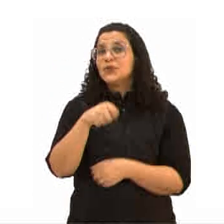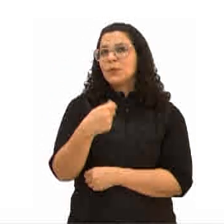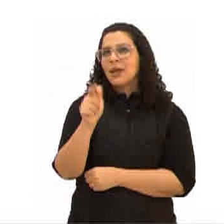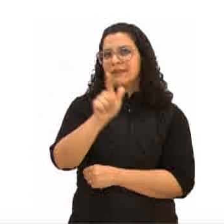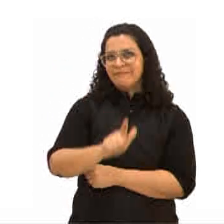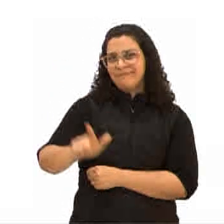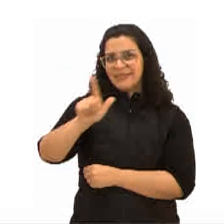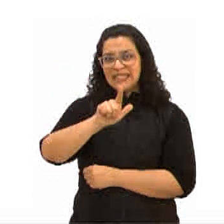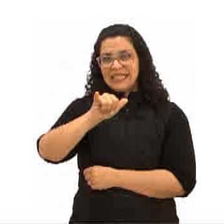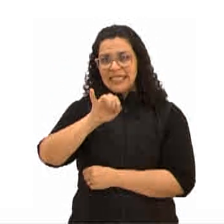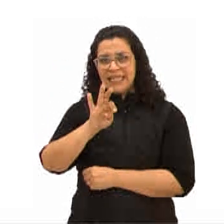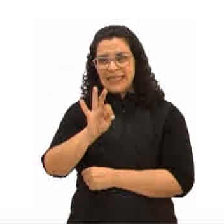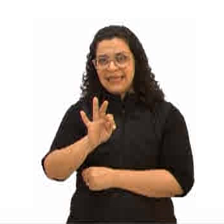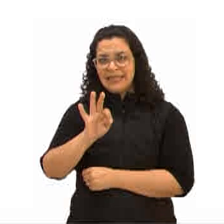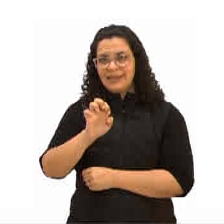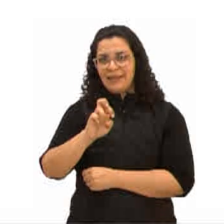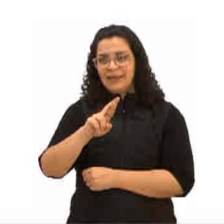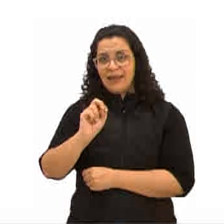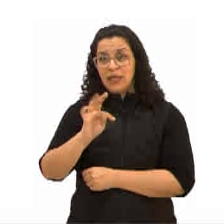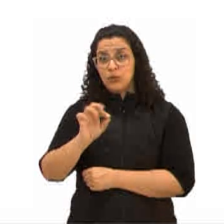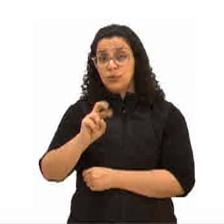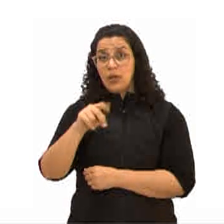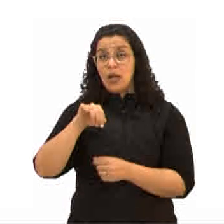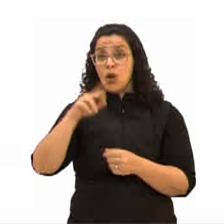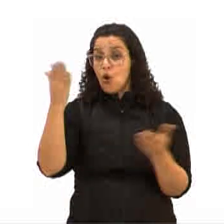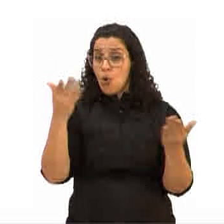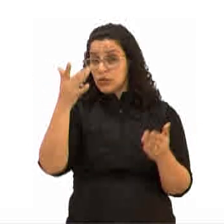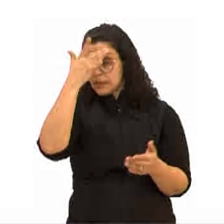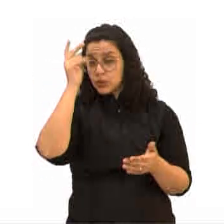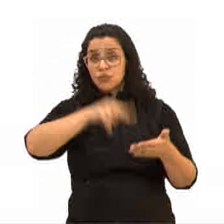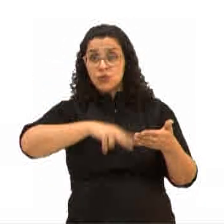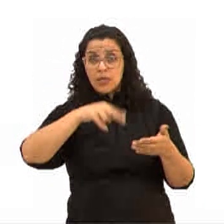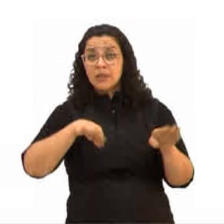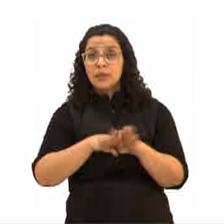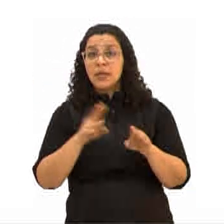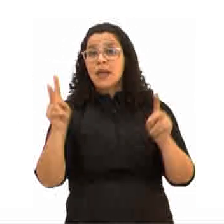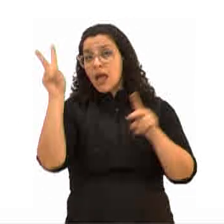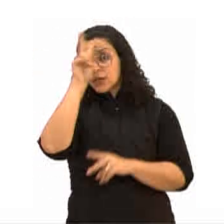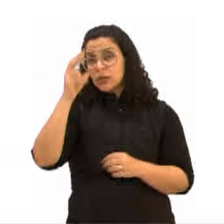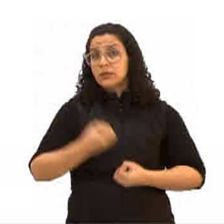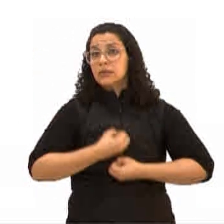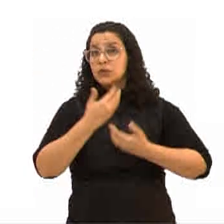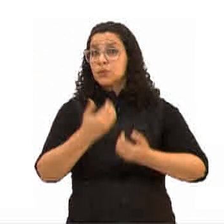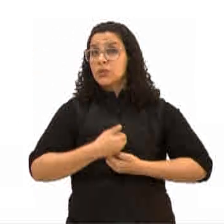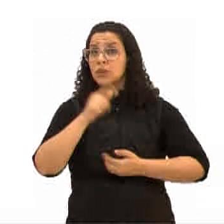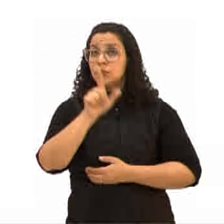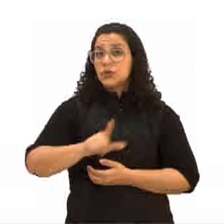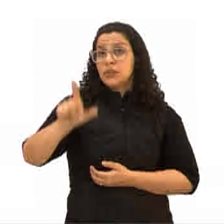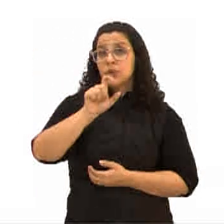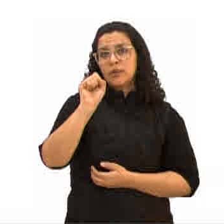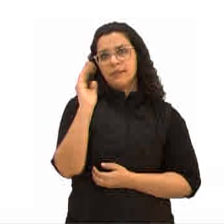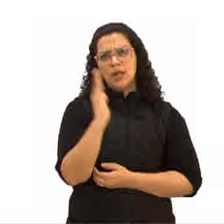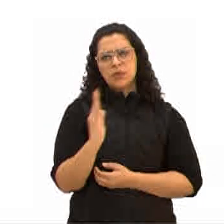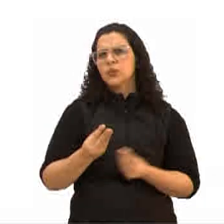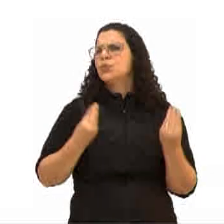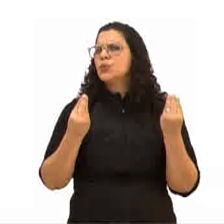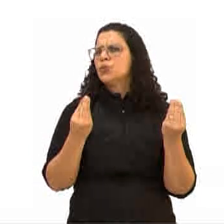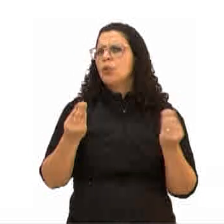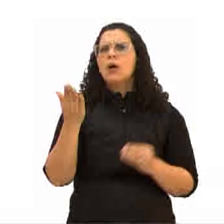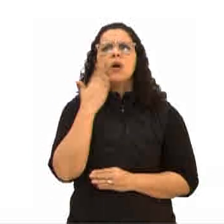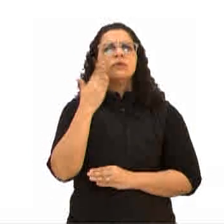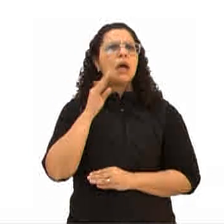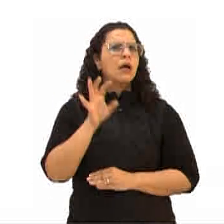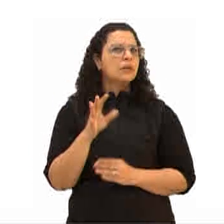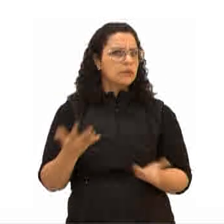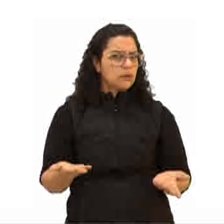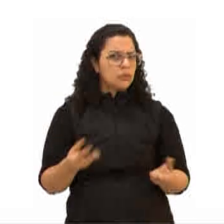a transformação dos hábitos dos leitores ou a história das produções literárias no Brasil. Mas como que nós